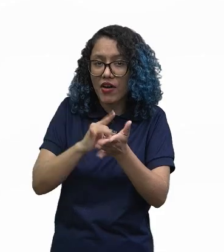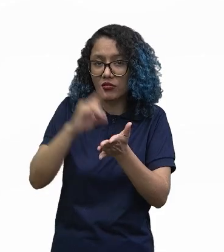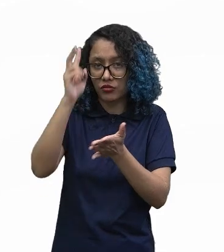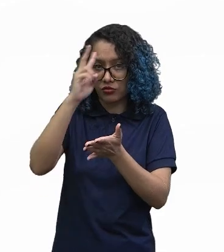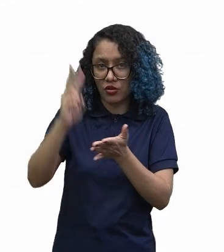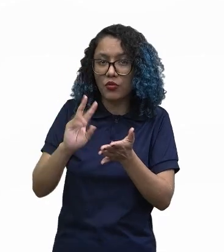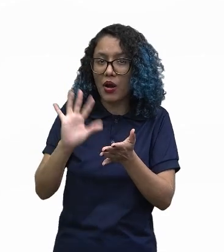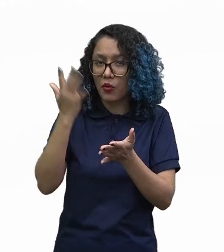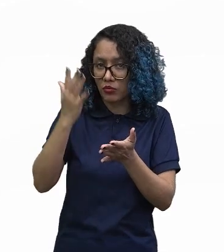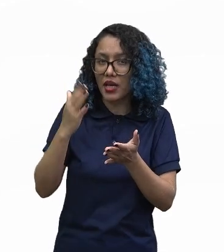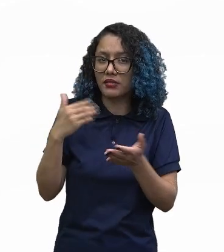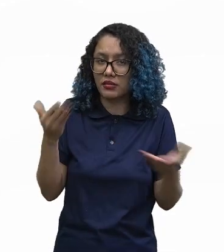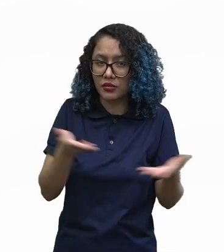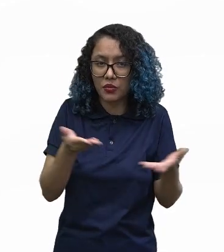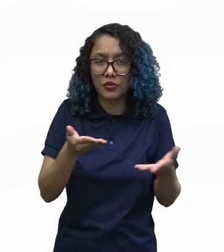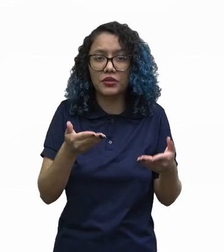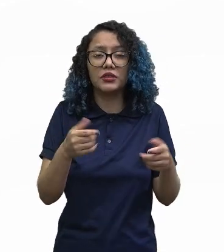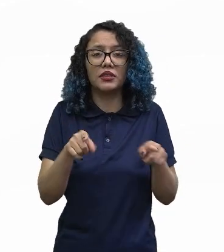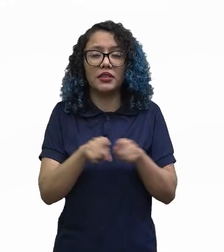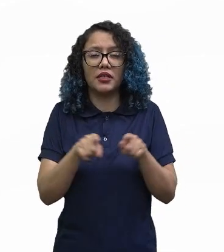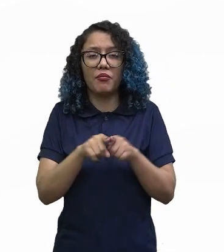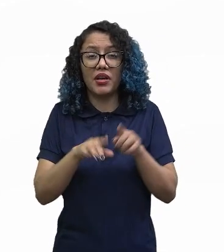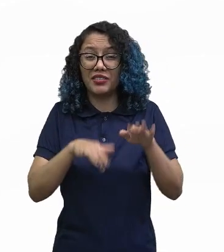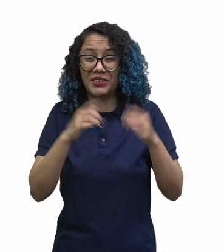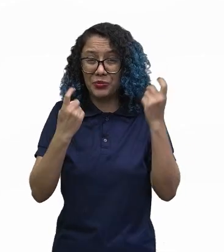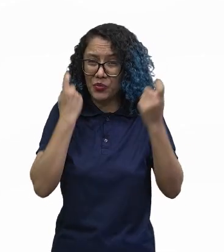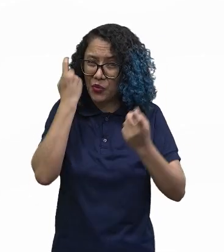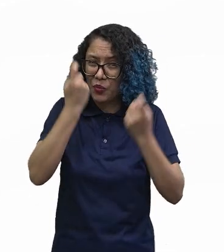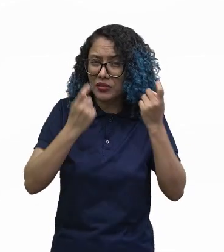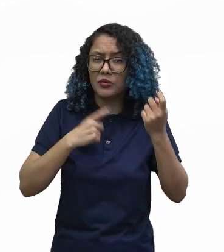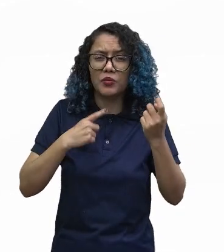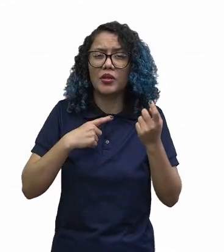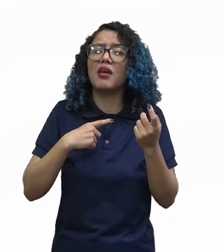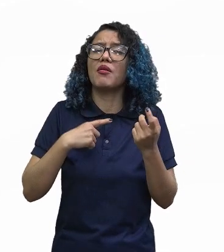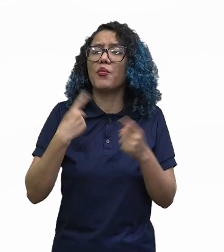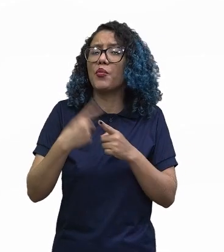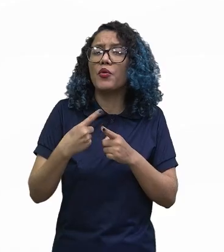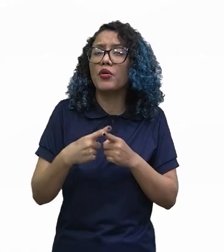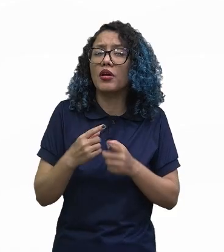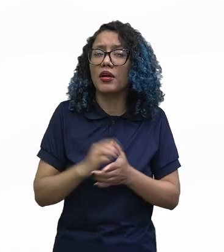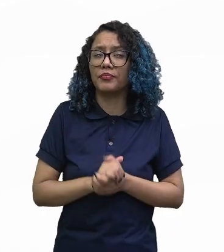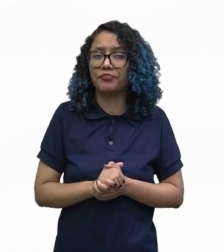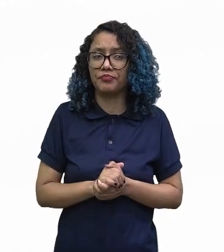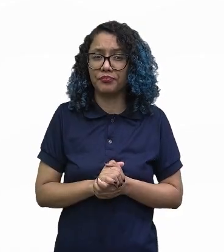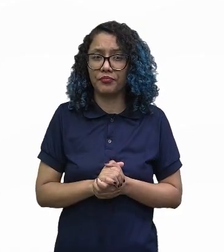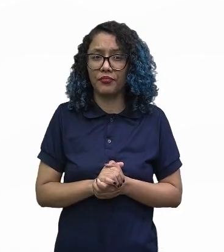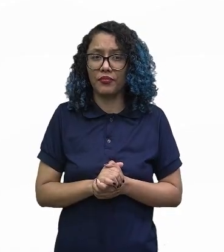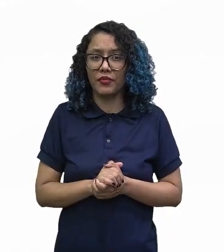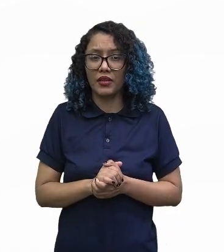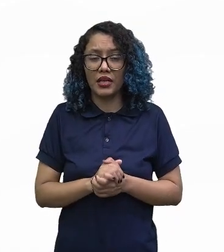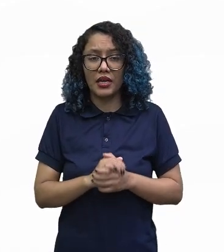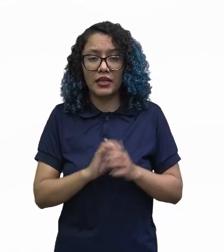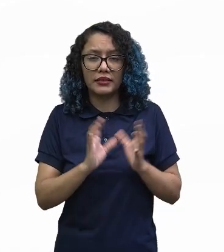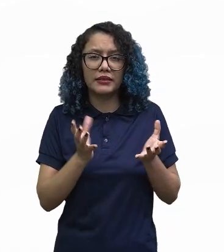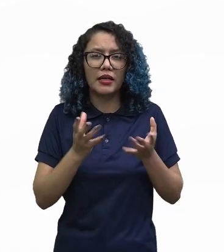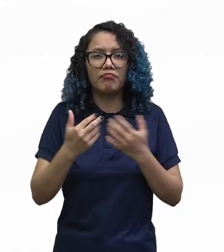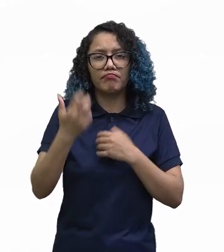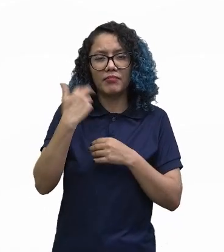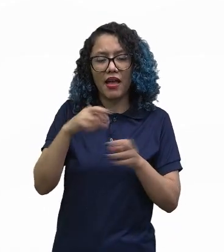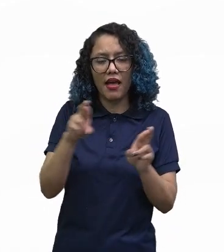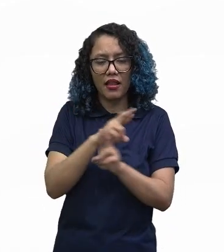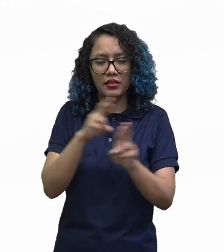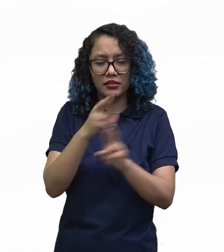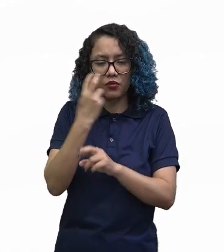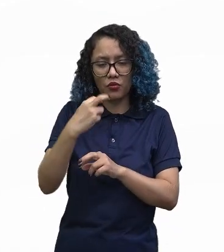dias atuais e que gera muita preocupação, pois, né, esse diálogo intercultural ele está